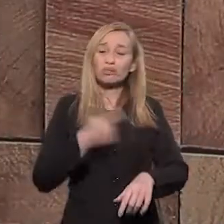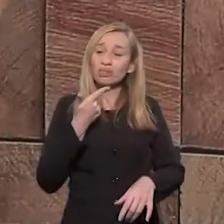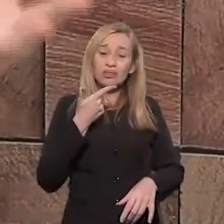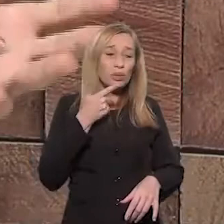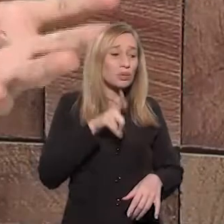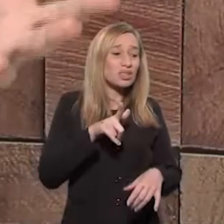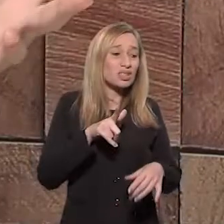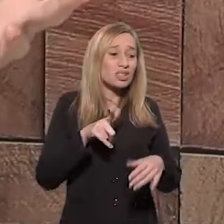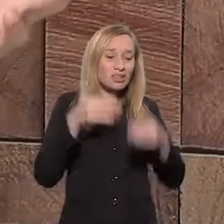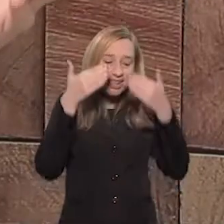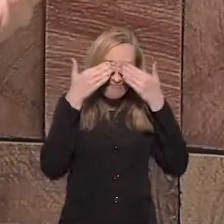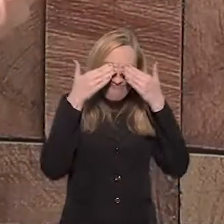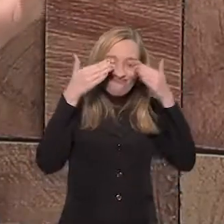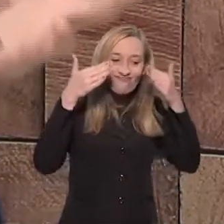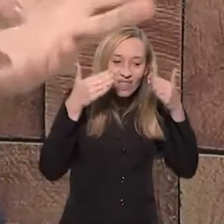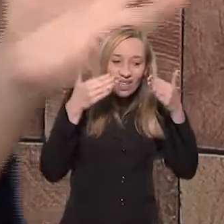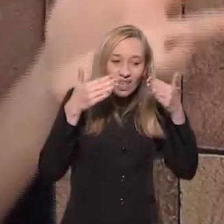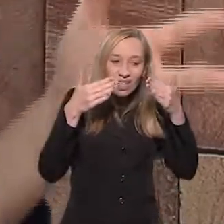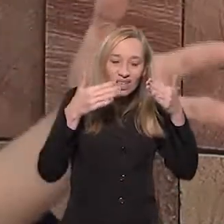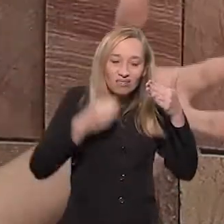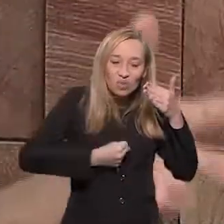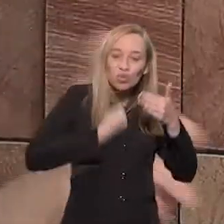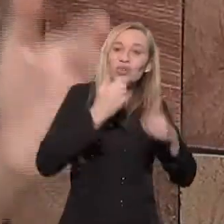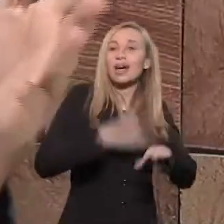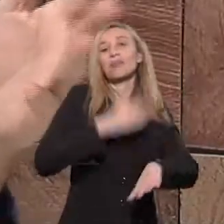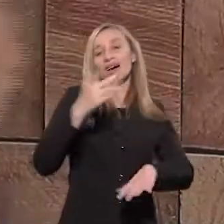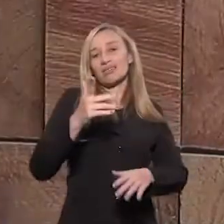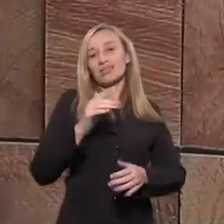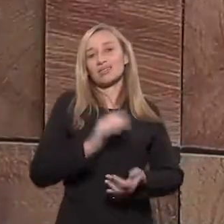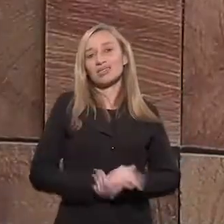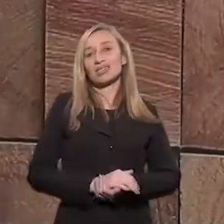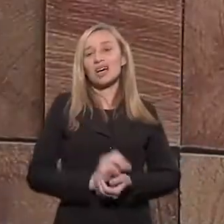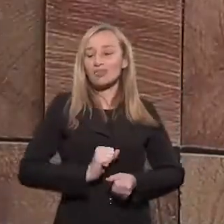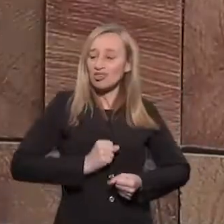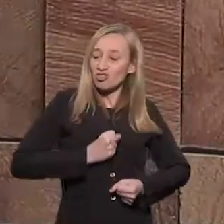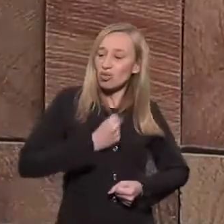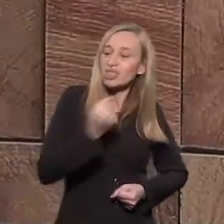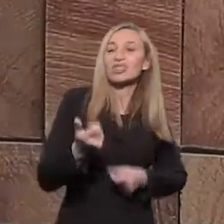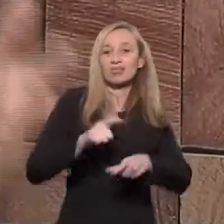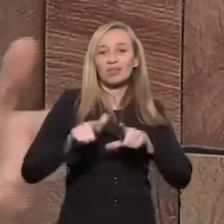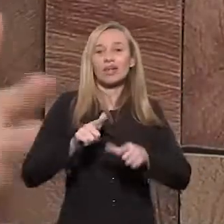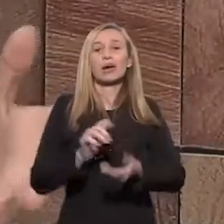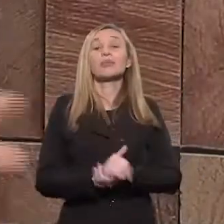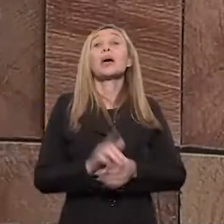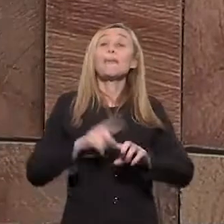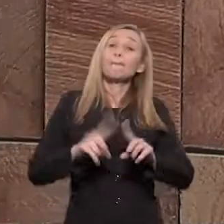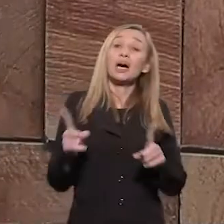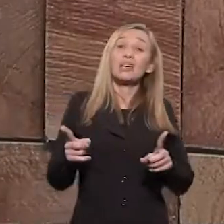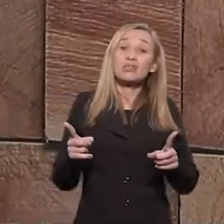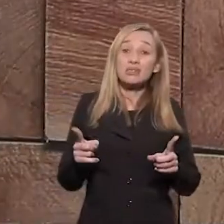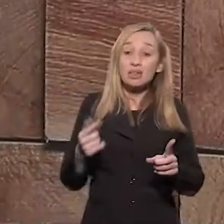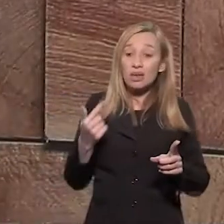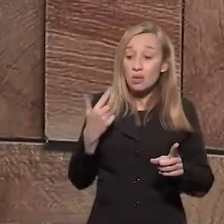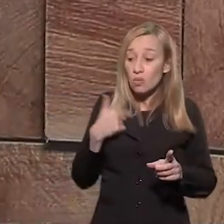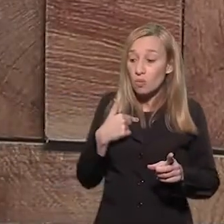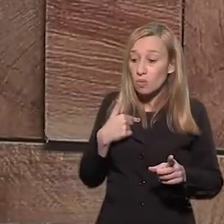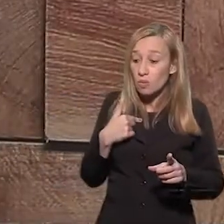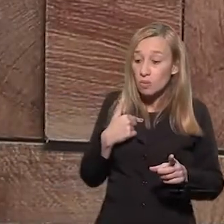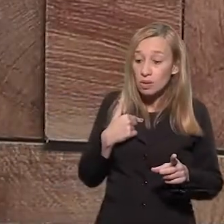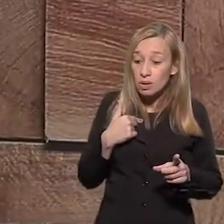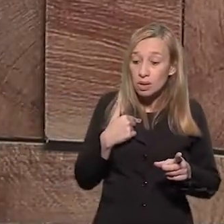conseguindo me abrir meu tempo totalmente para isso, entendeu? Que eu estava falando, essa disposição de trabalhar. Mas